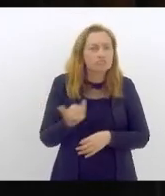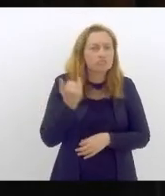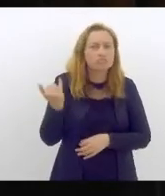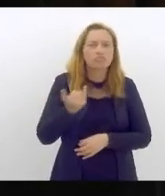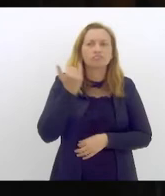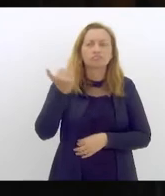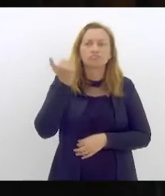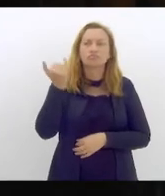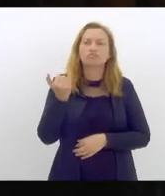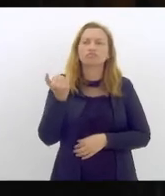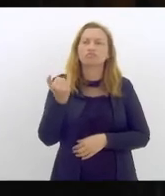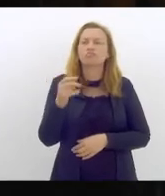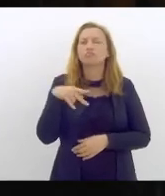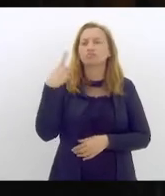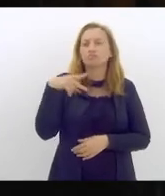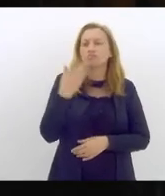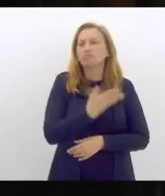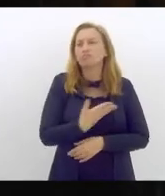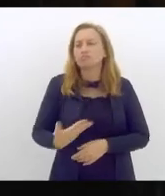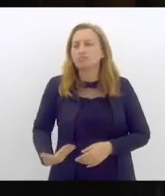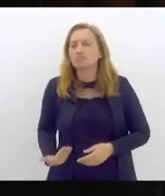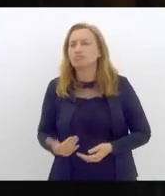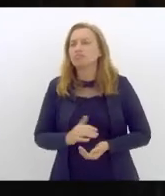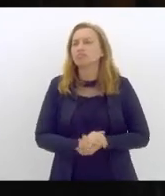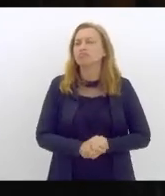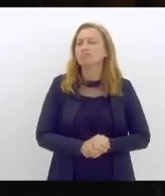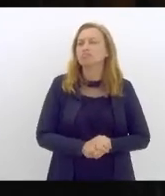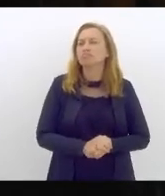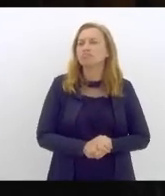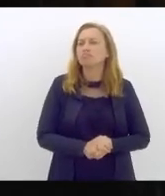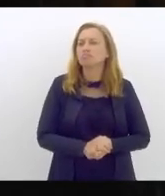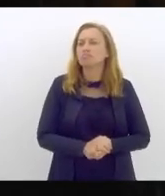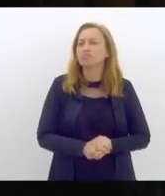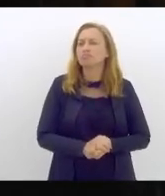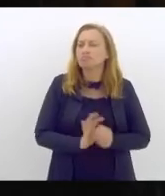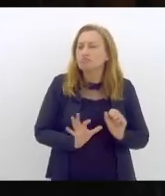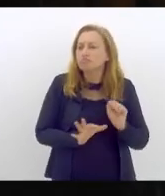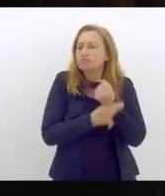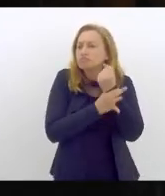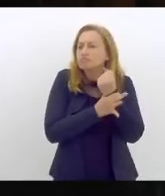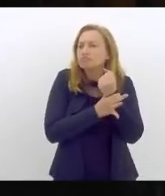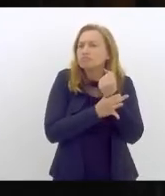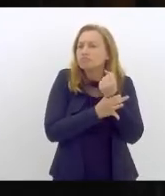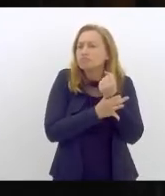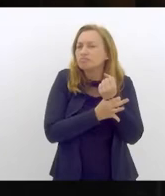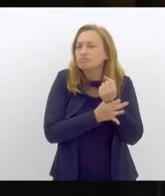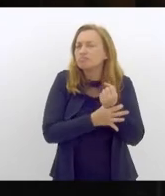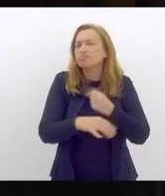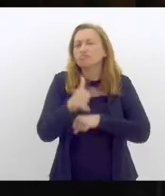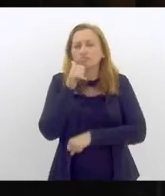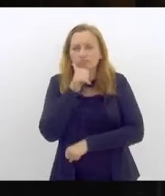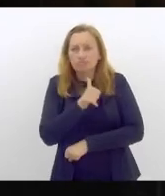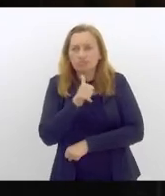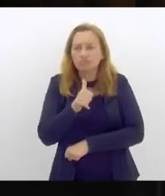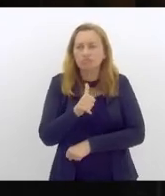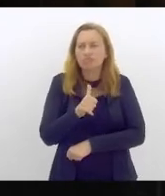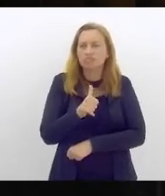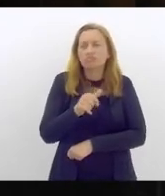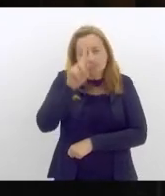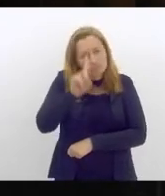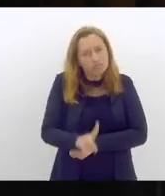de políticas públicas que é a segurem a essa mulher o